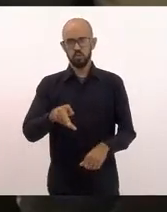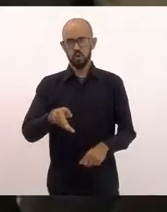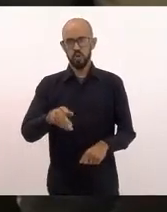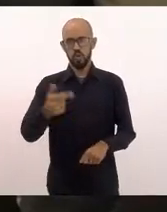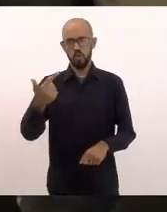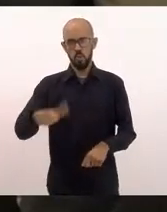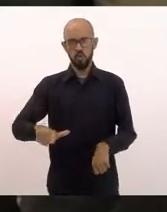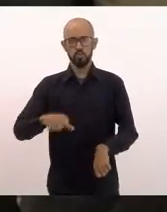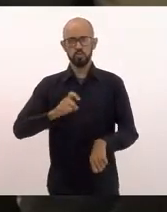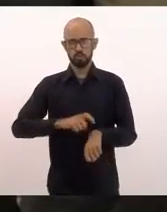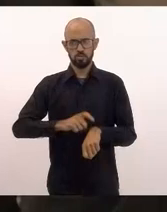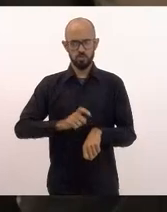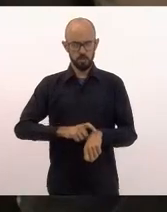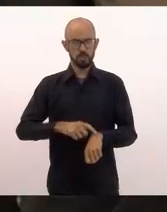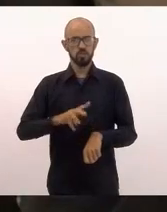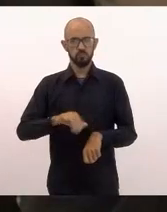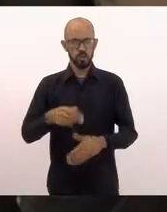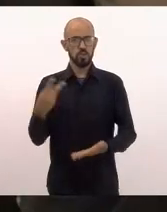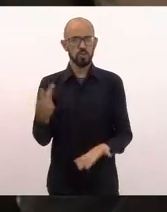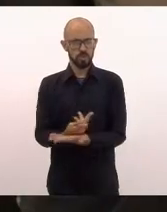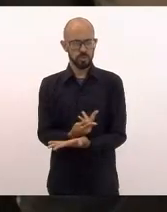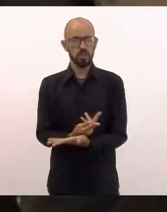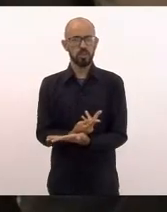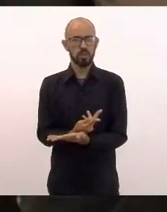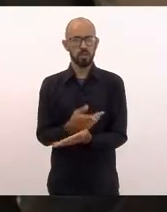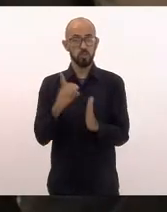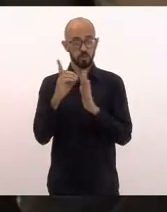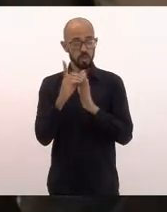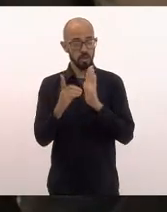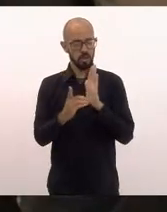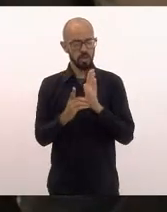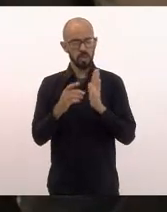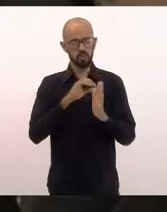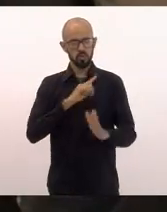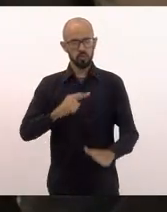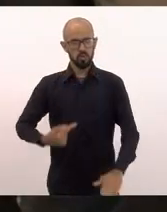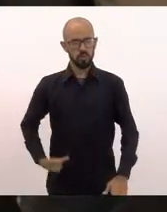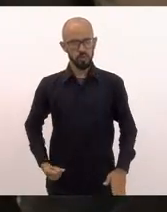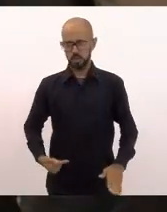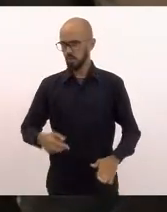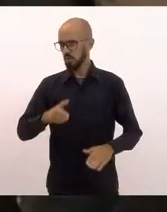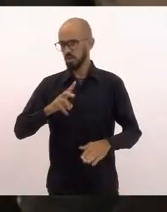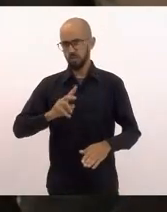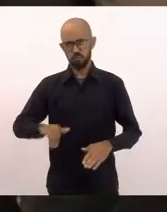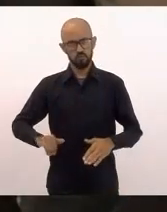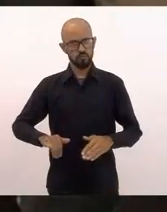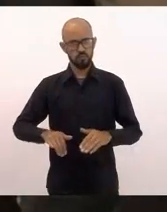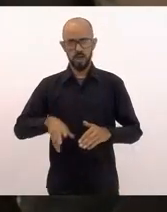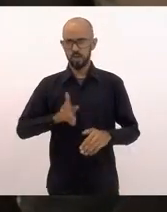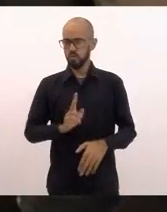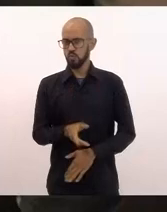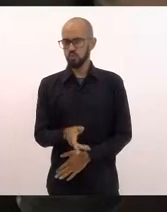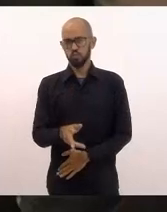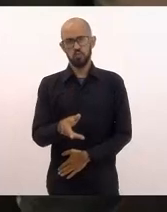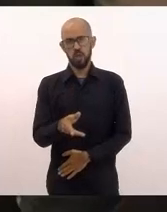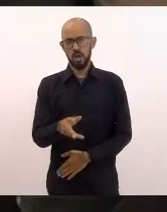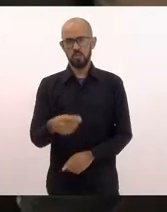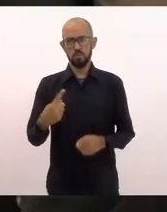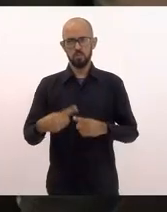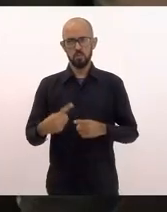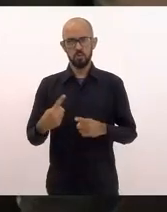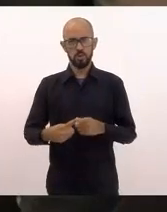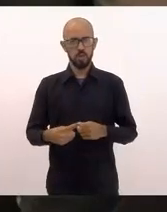Outros momentos virão. Esse decreto do governador não ficará de pé, porque é